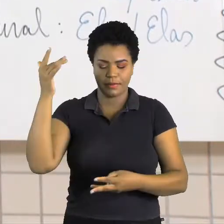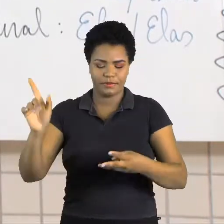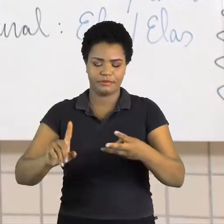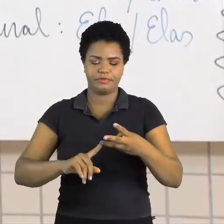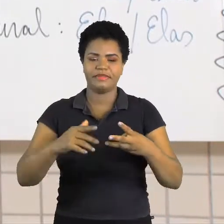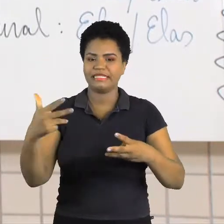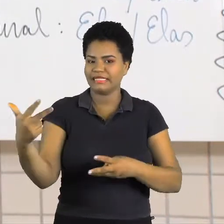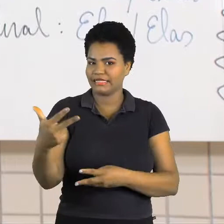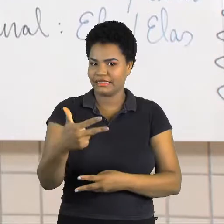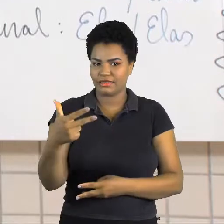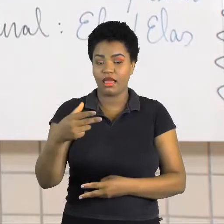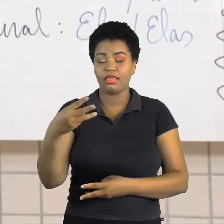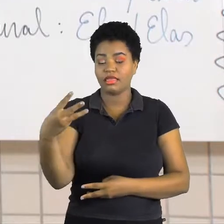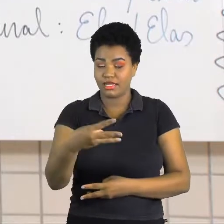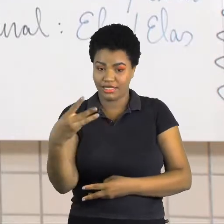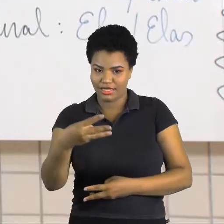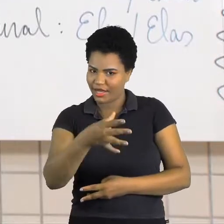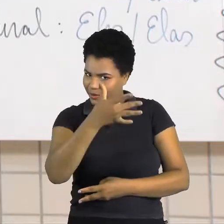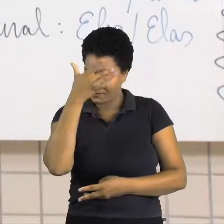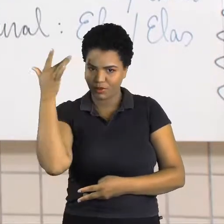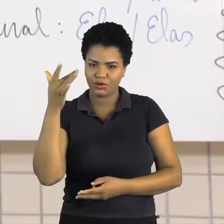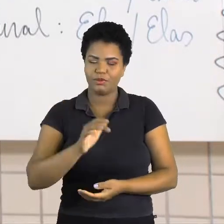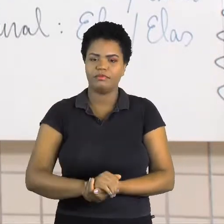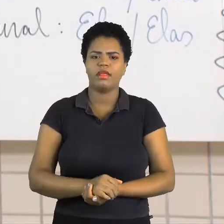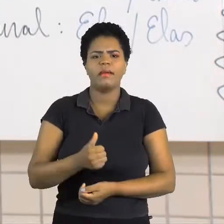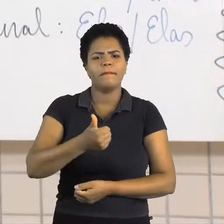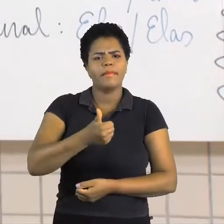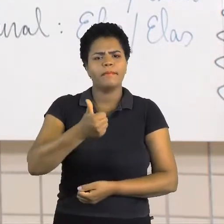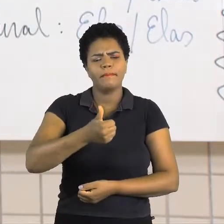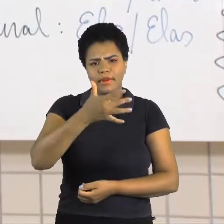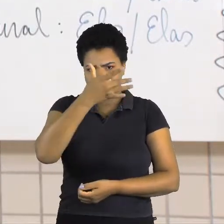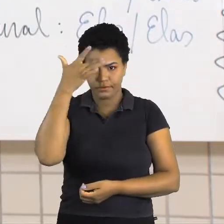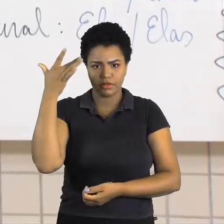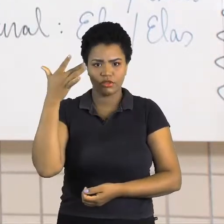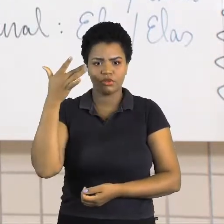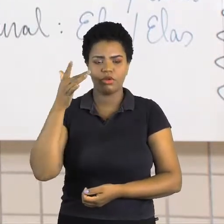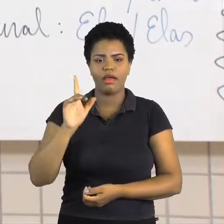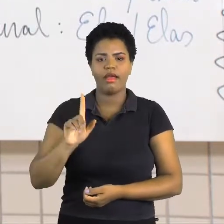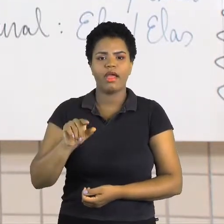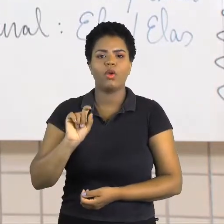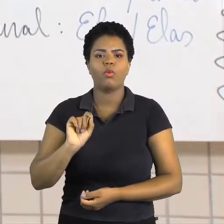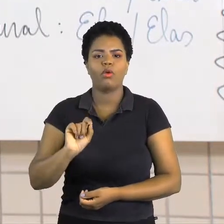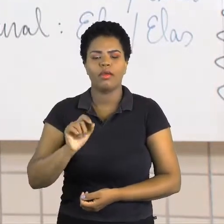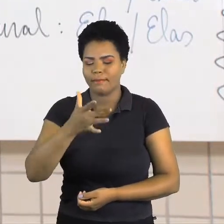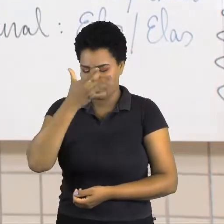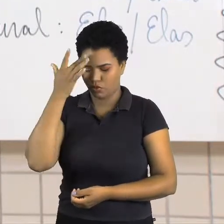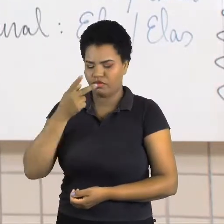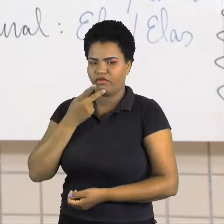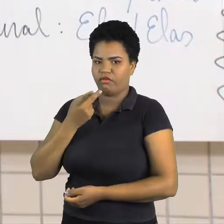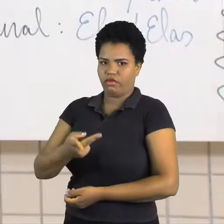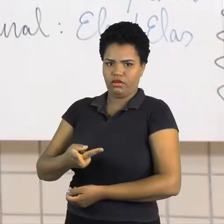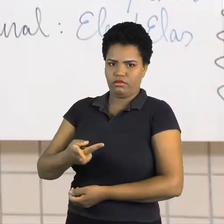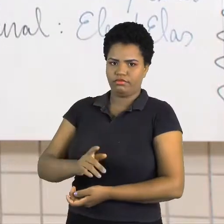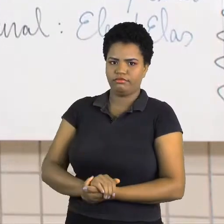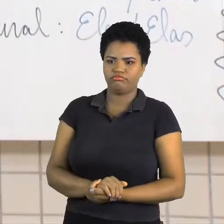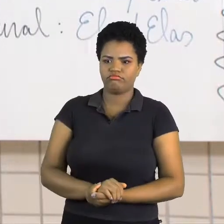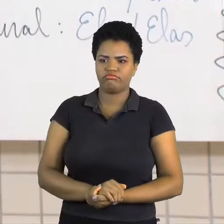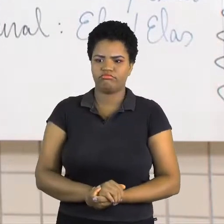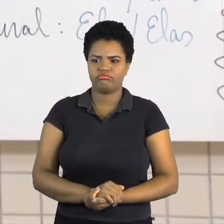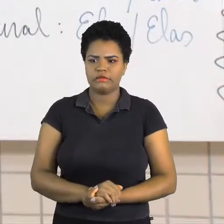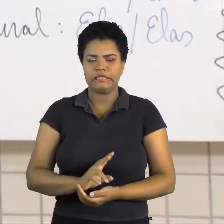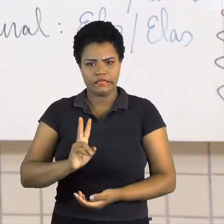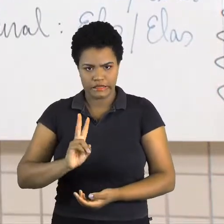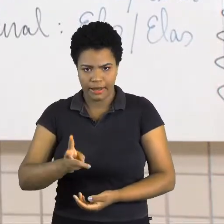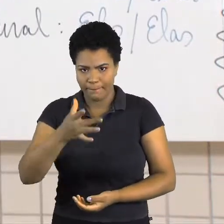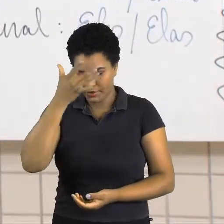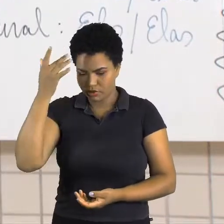terceira pessoa. Primeira pessoa é a pessoa que fala. Sempre a pessoa que estiver falando, ela